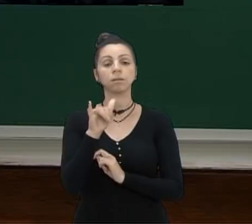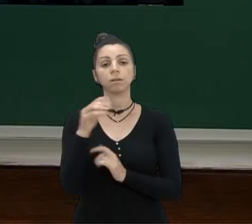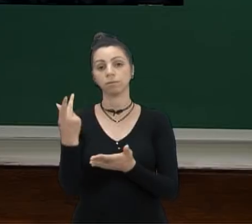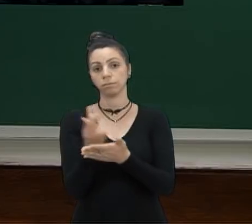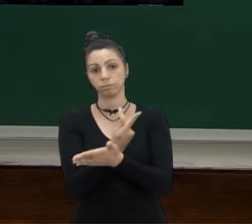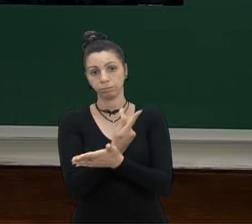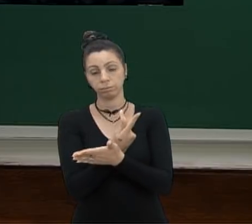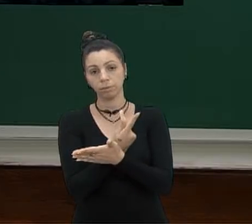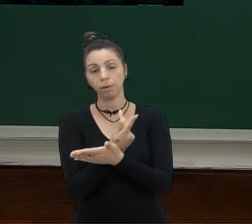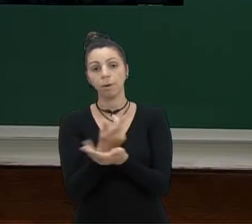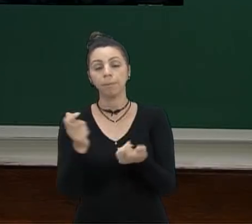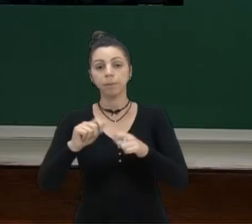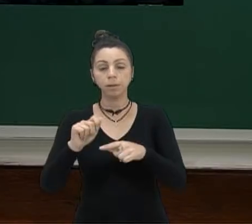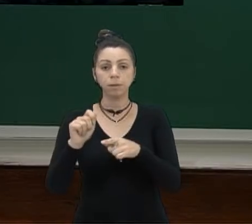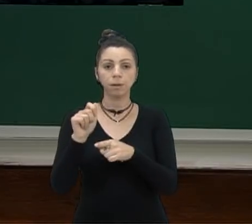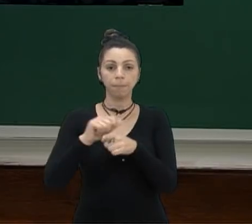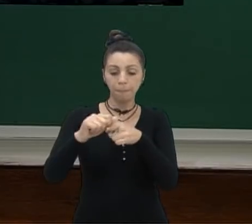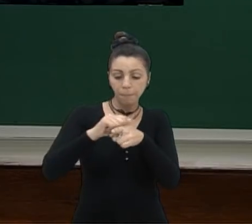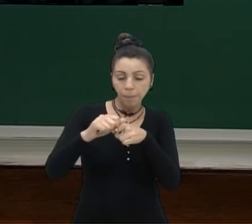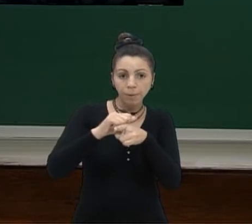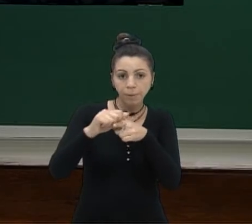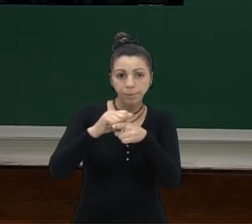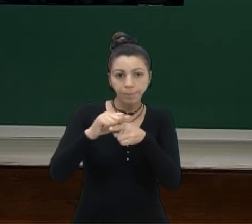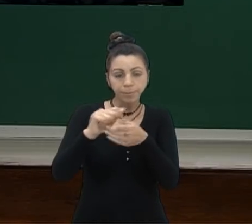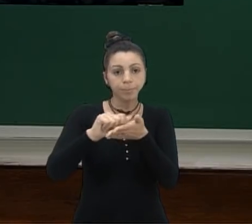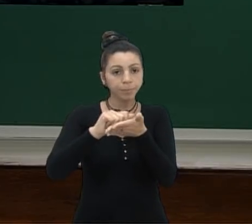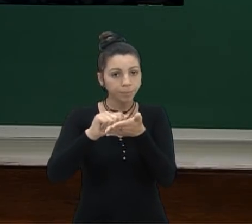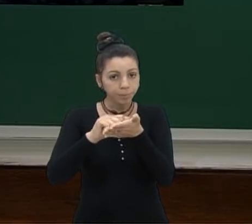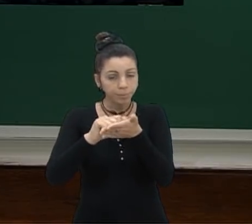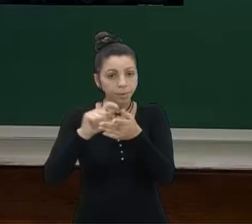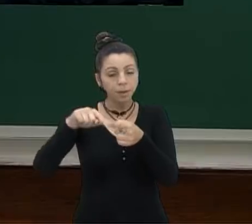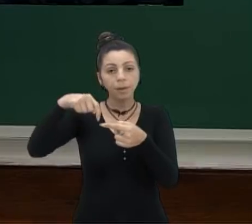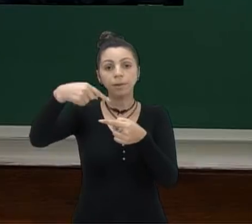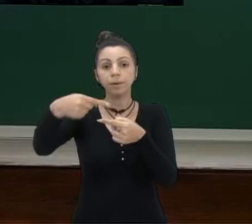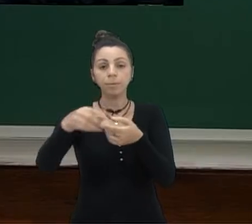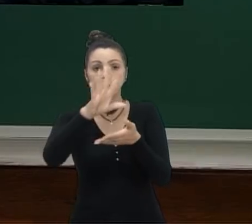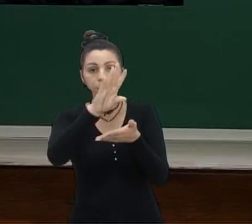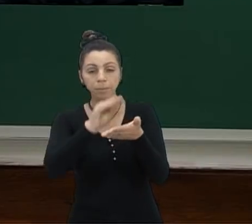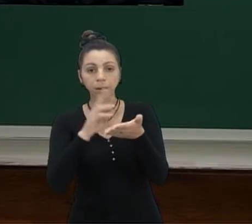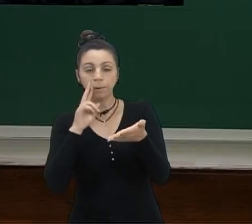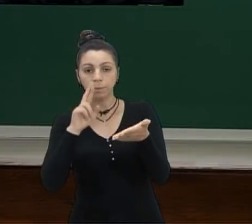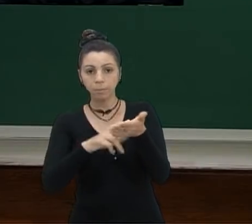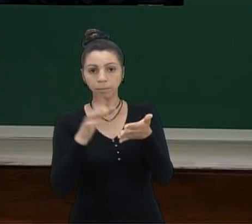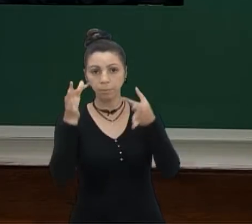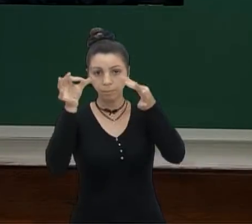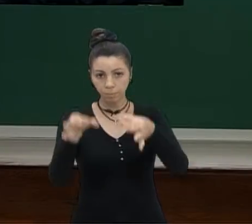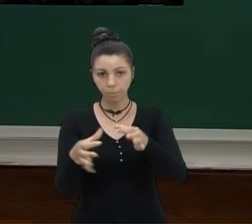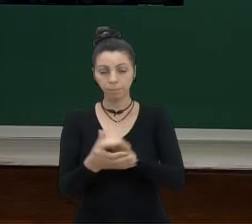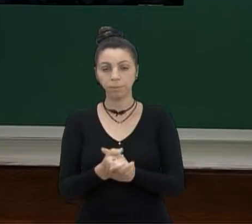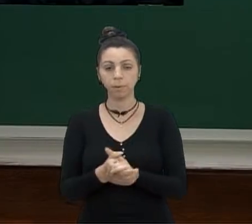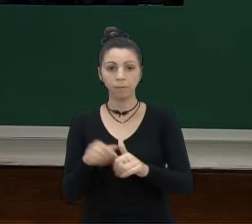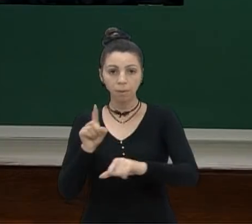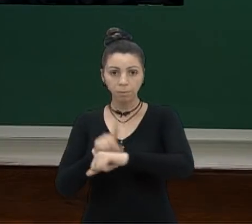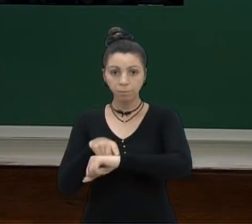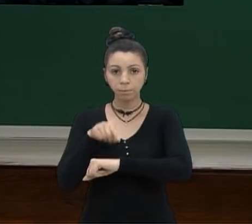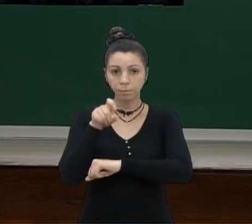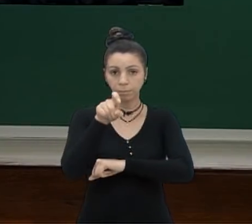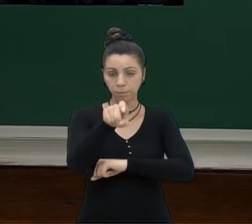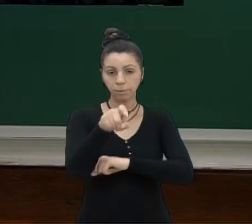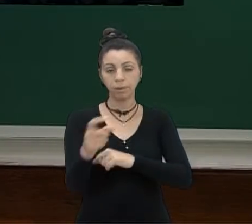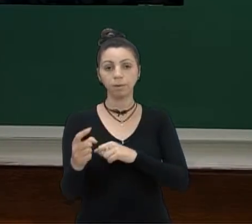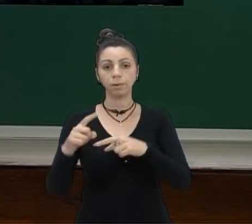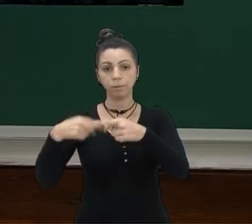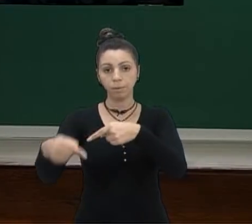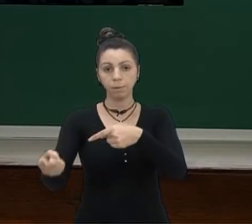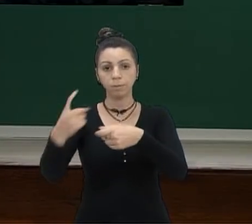acertado, vai pegar a sua borracha, você vai apagar, vai colocar a resposta correta. Para isso, eu vou dar um tempinho para vocês copiarem